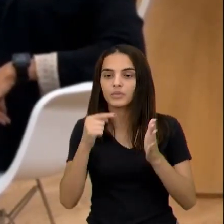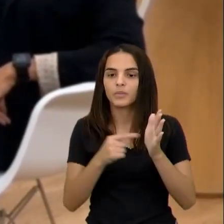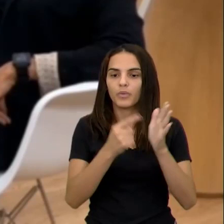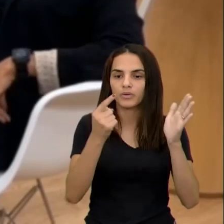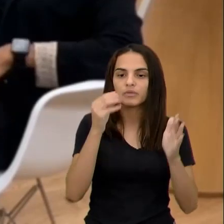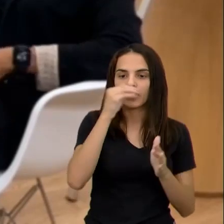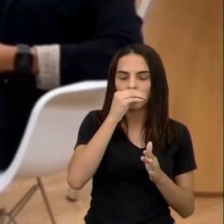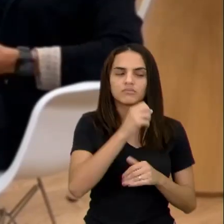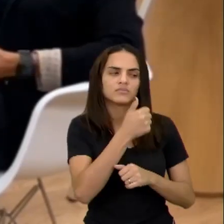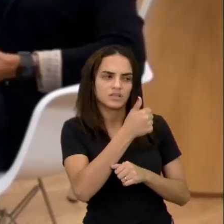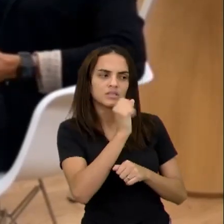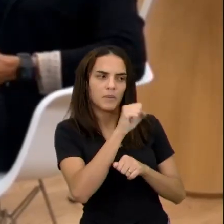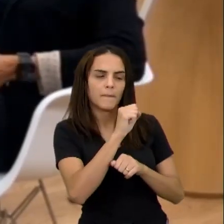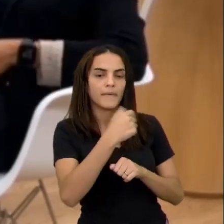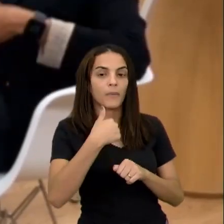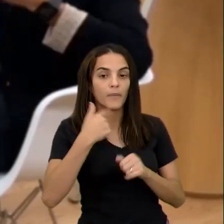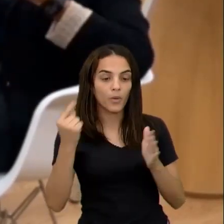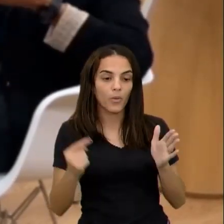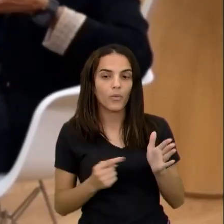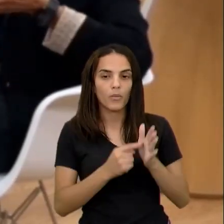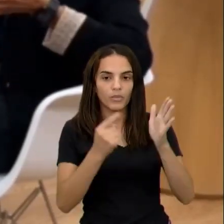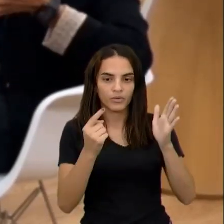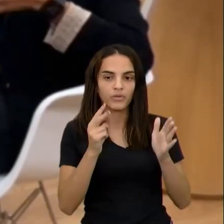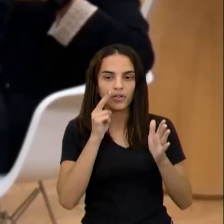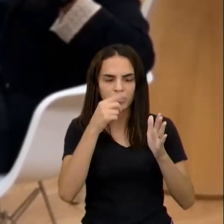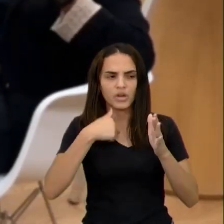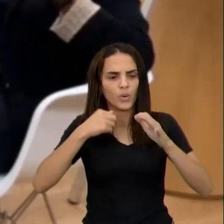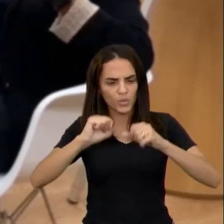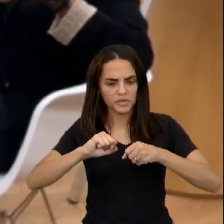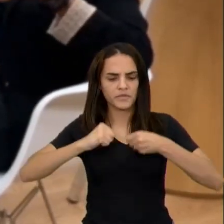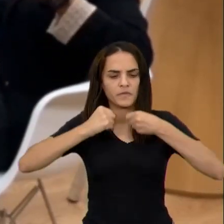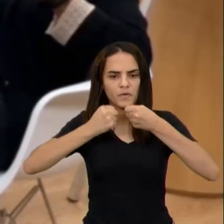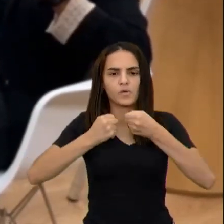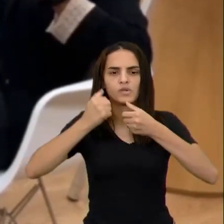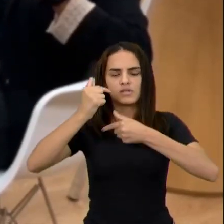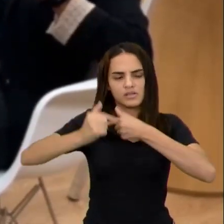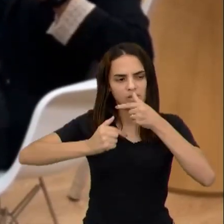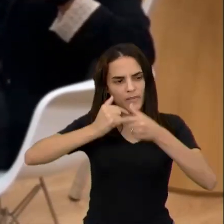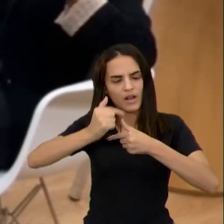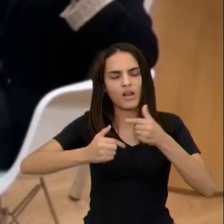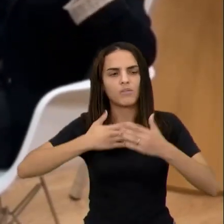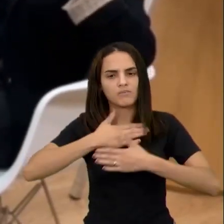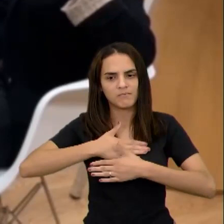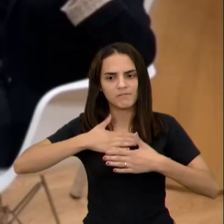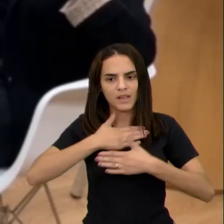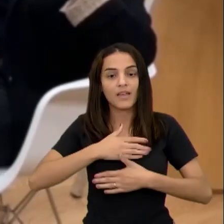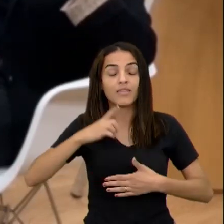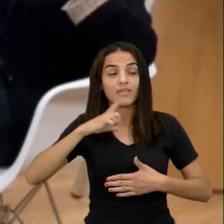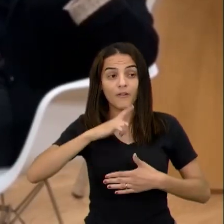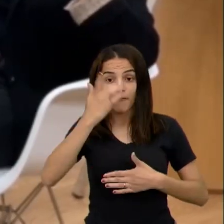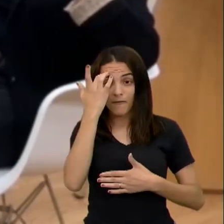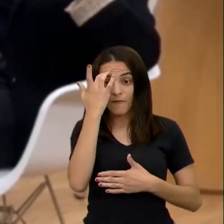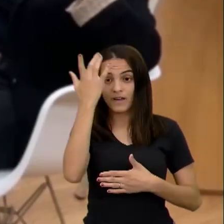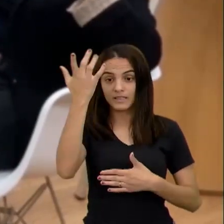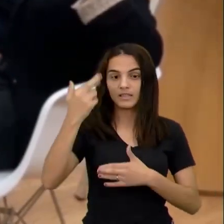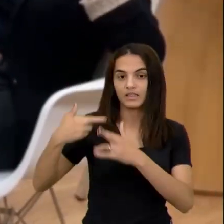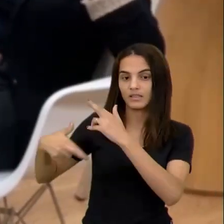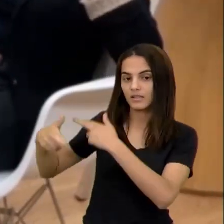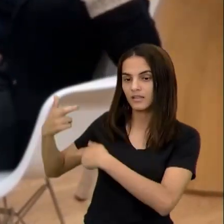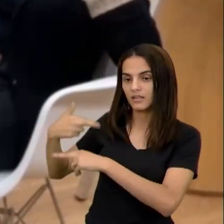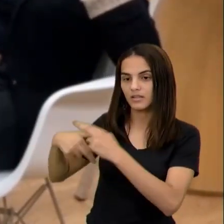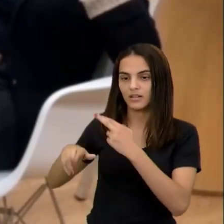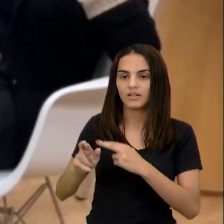Claro. Meu ponto forte é a disposição, né, a trabalhar em grupo, tenho facilidade no